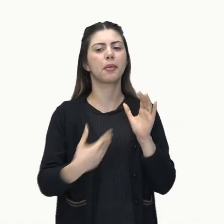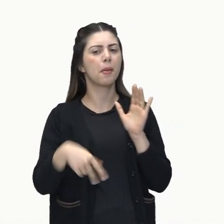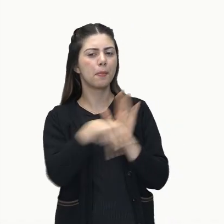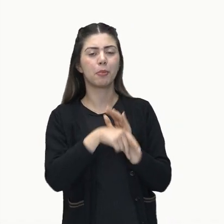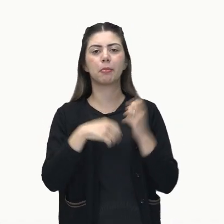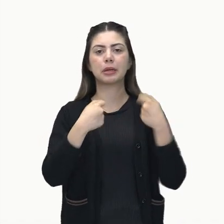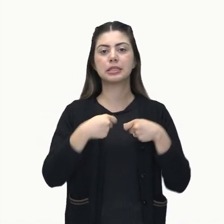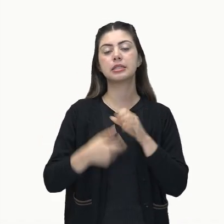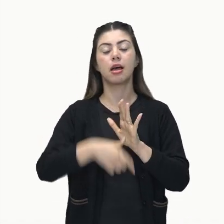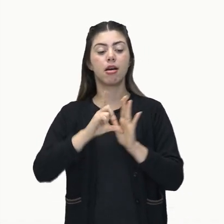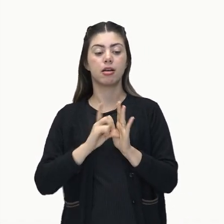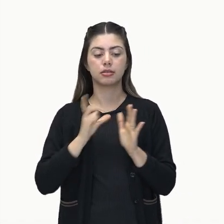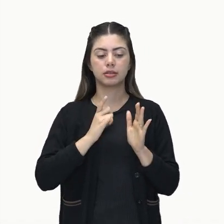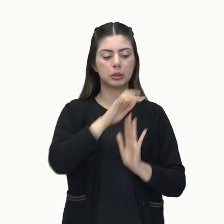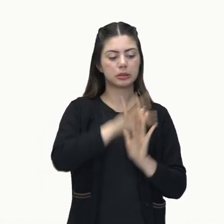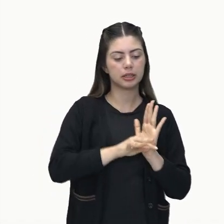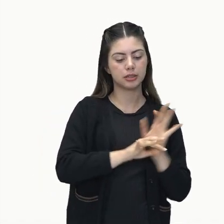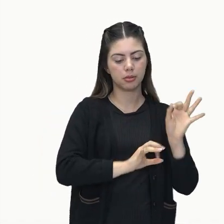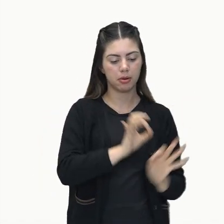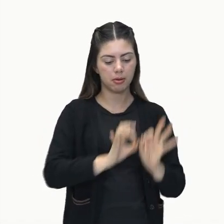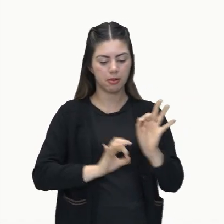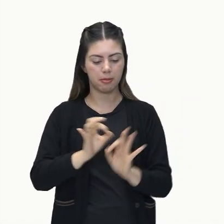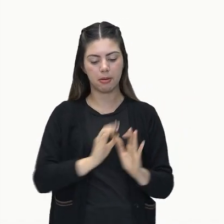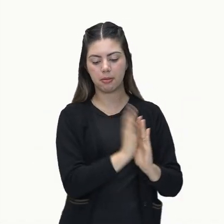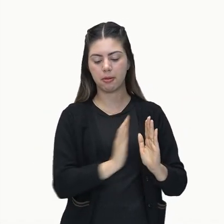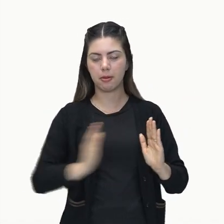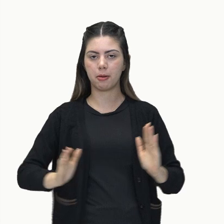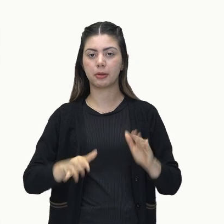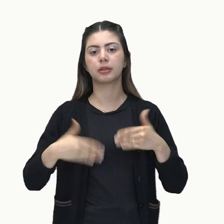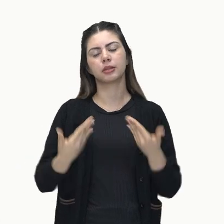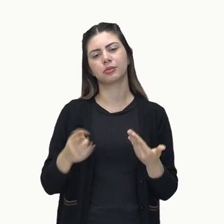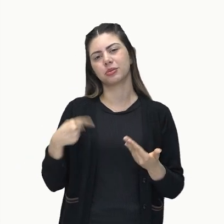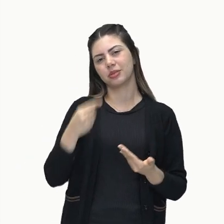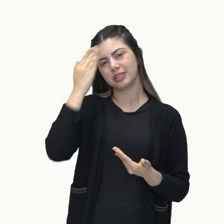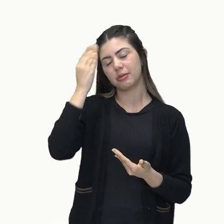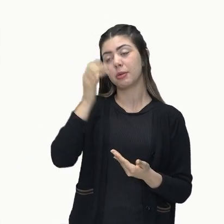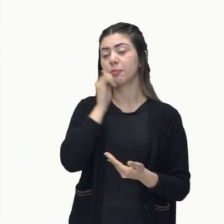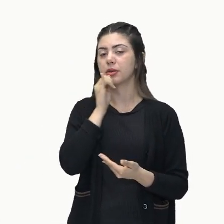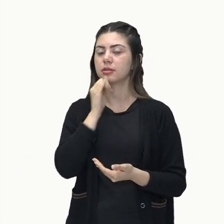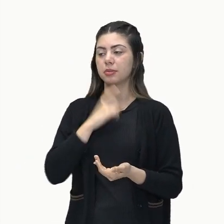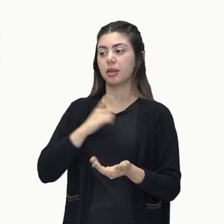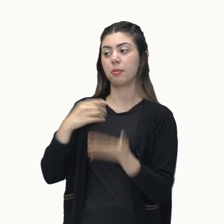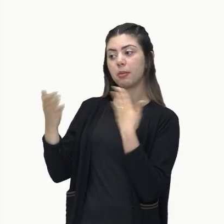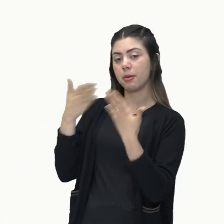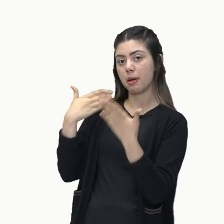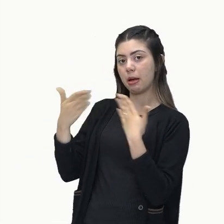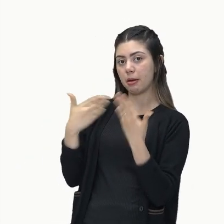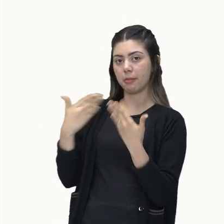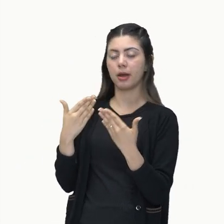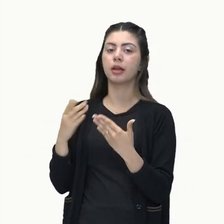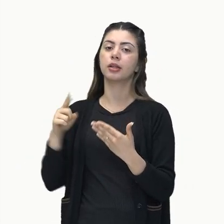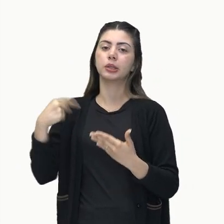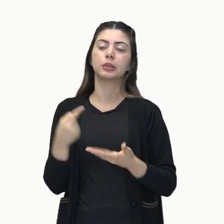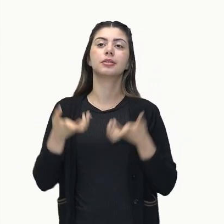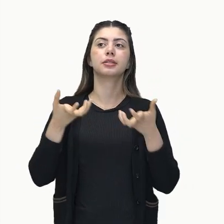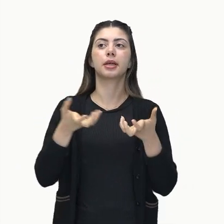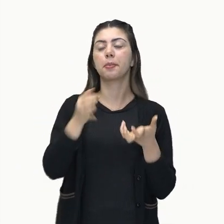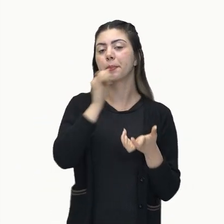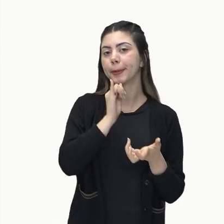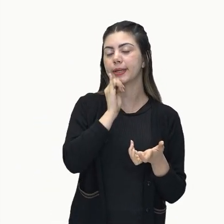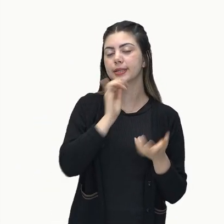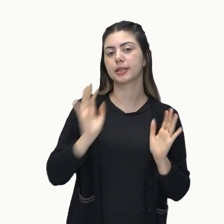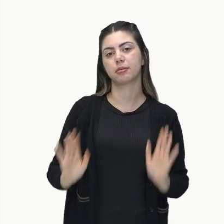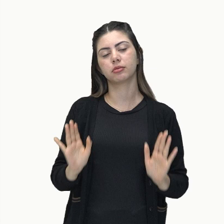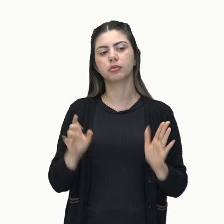preparação para que você tenha um texto, para que você não se perca. É claro que nos formatos mais informais como conversa, a gente quer